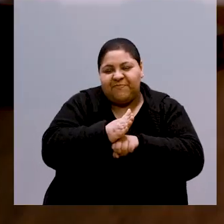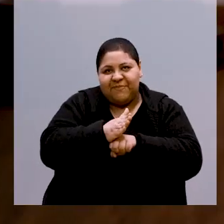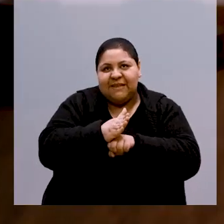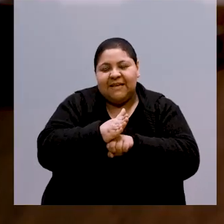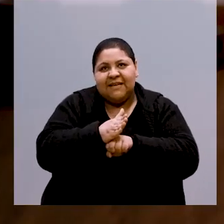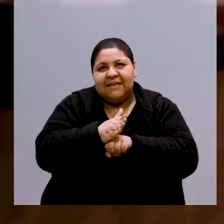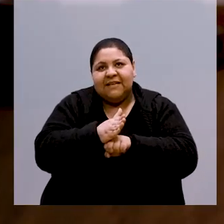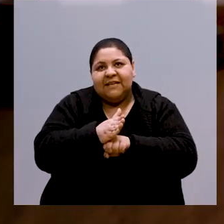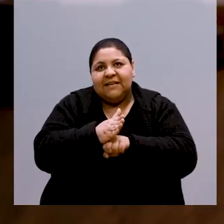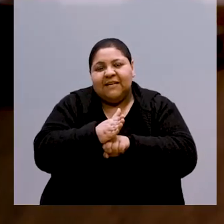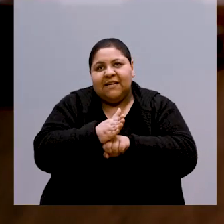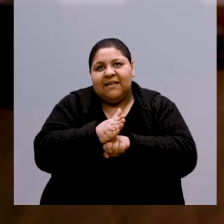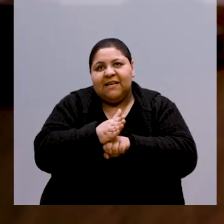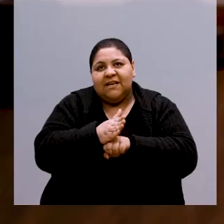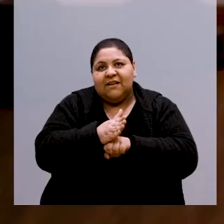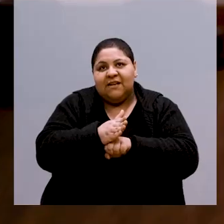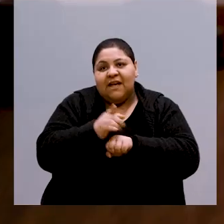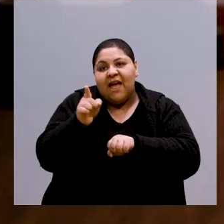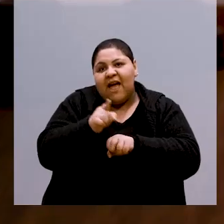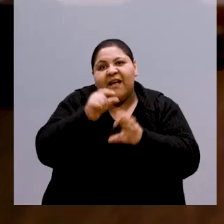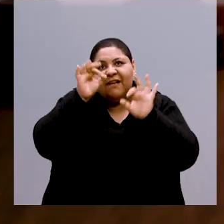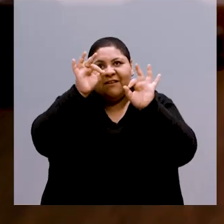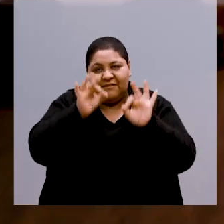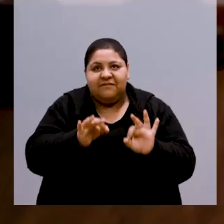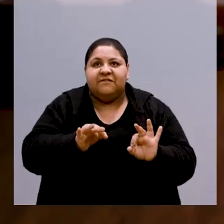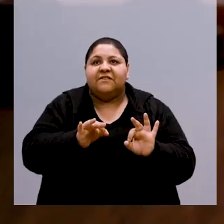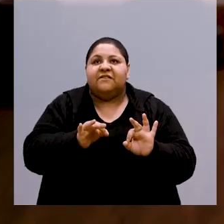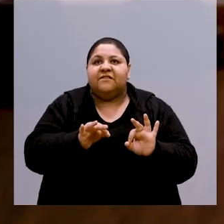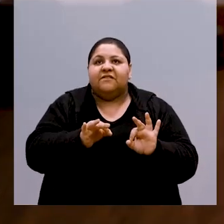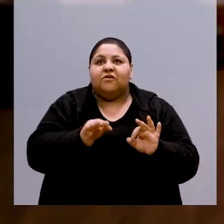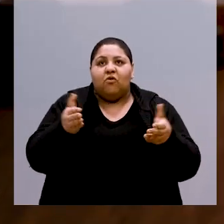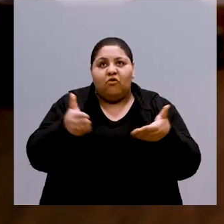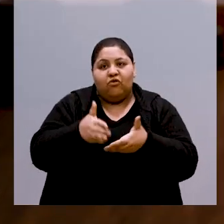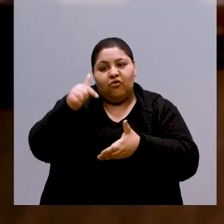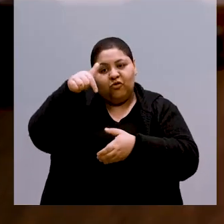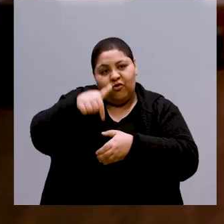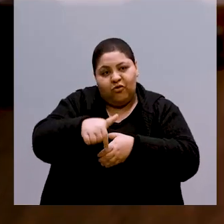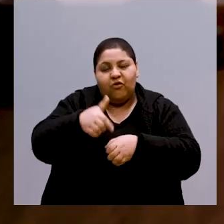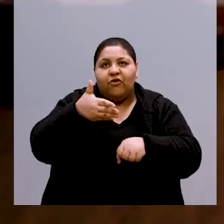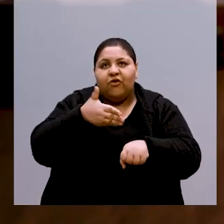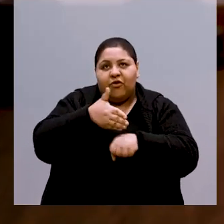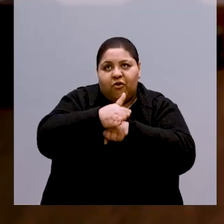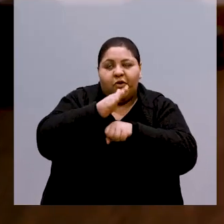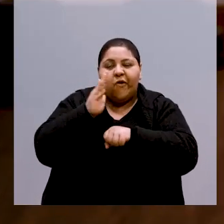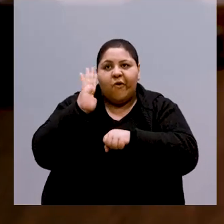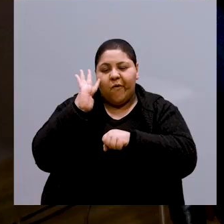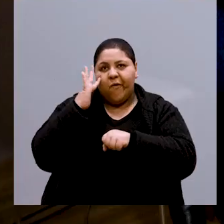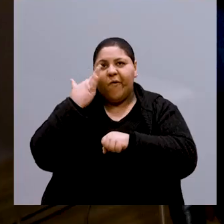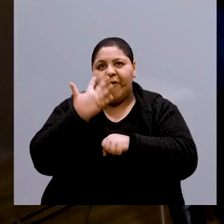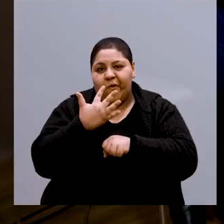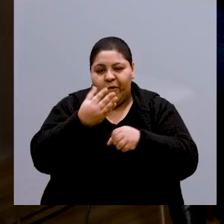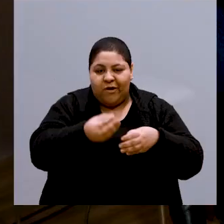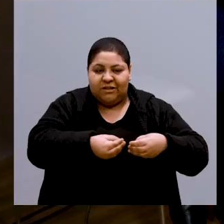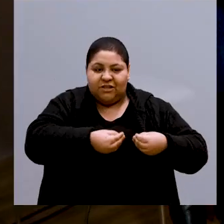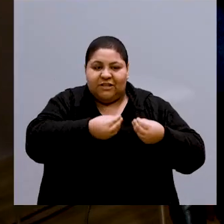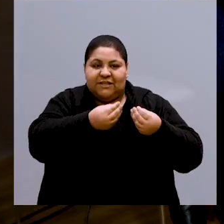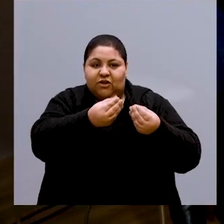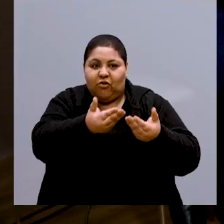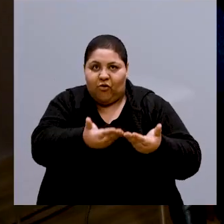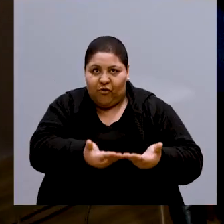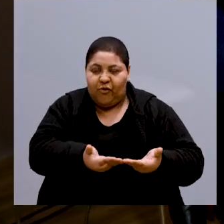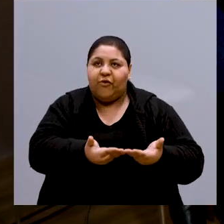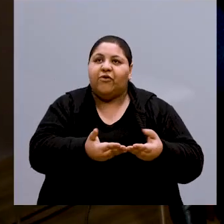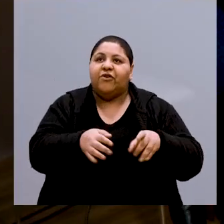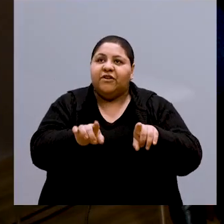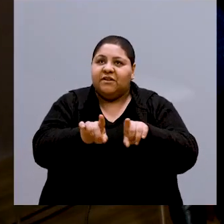e nada mais faz sentido, nada mais justo, digamos, de que estar aqui, né? Onde acontece essa doação,